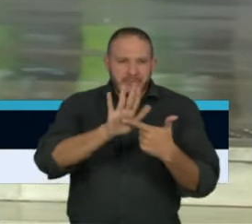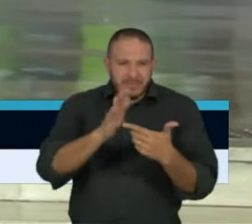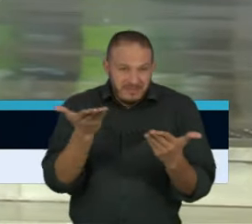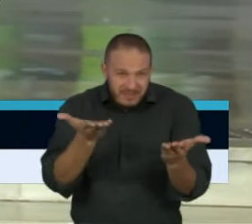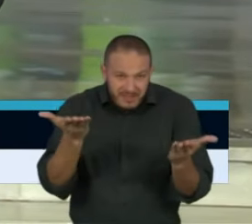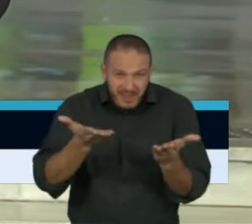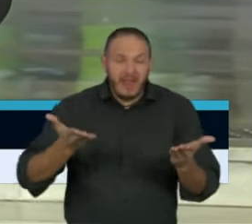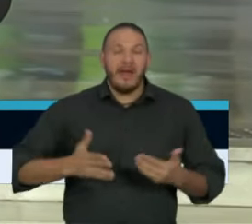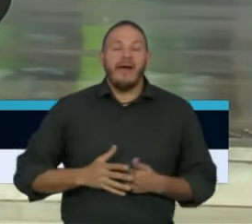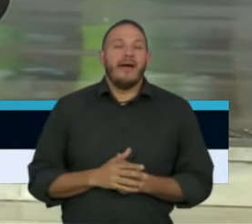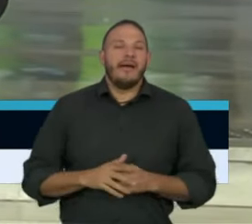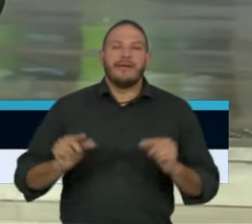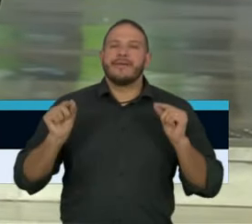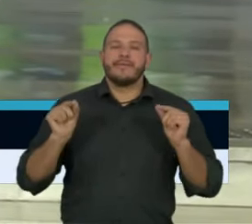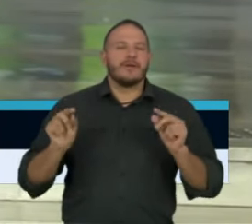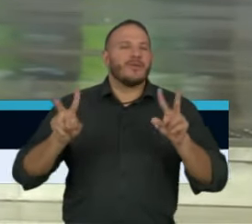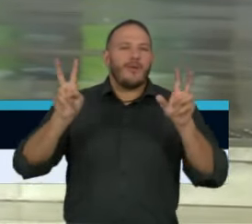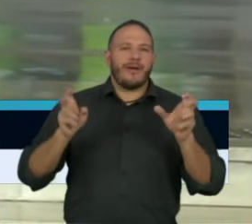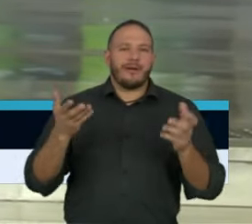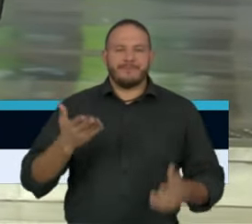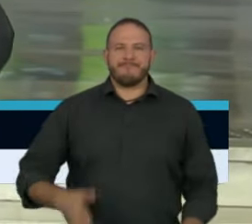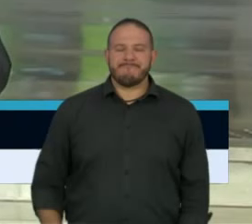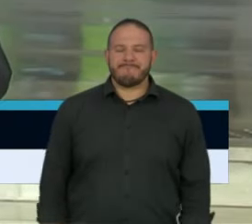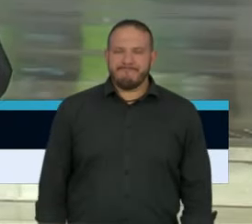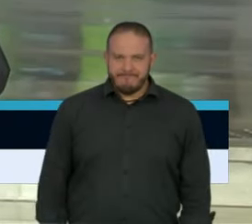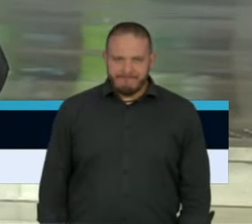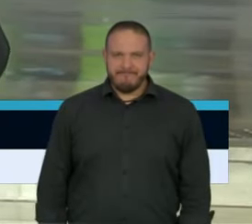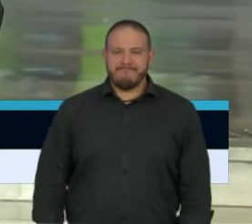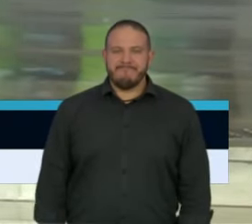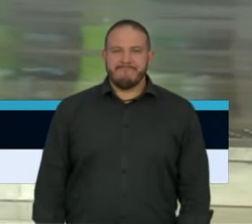diz respeito a... Desculpe, aí.